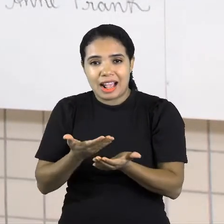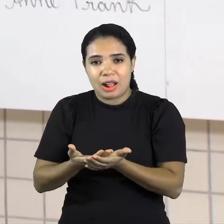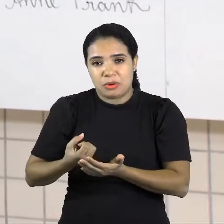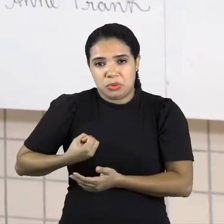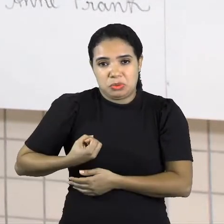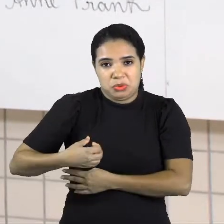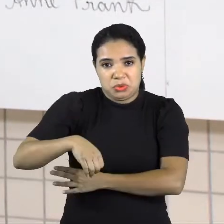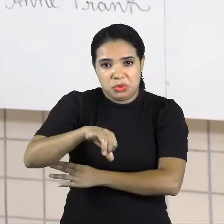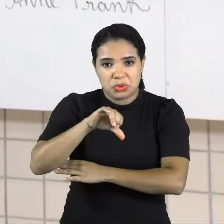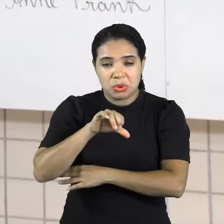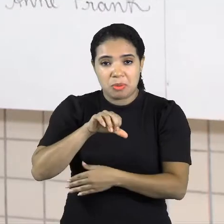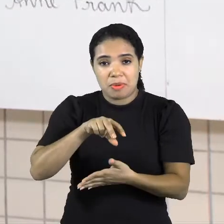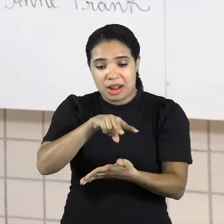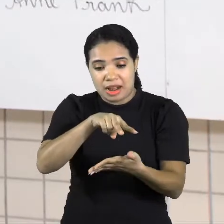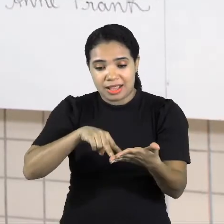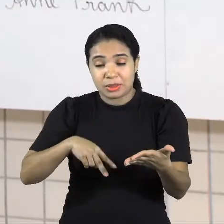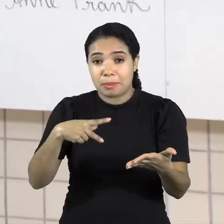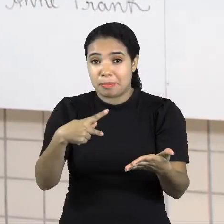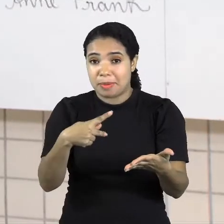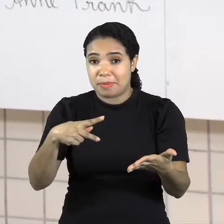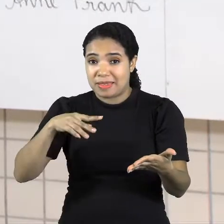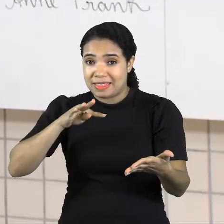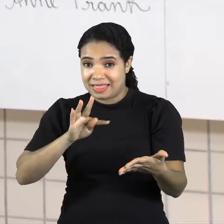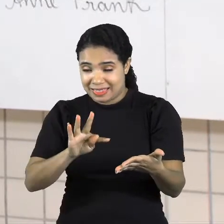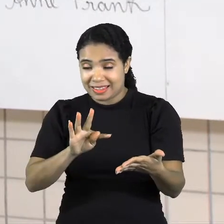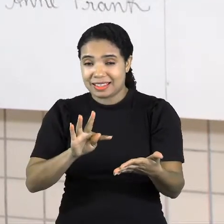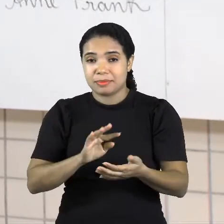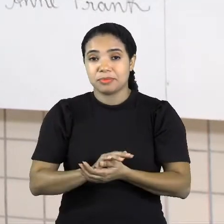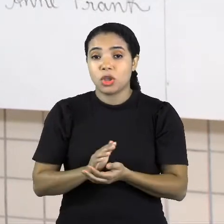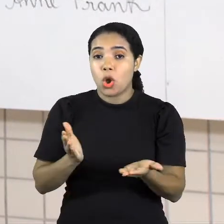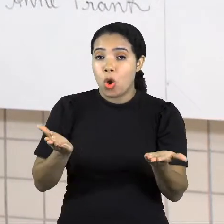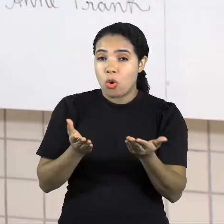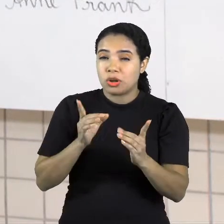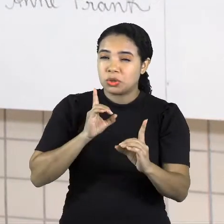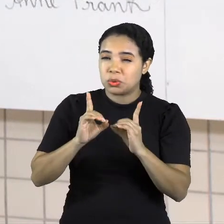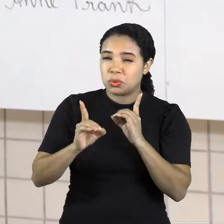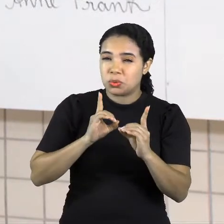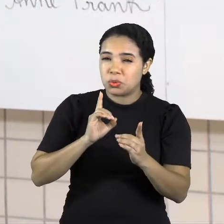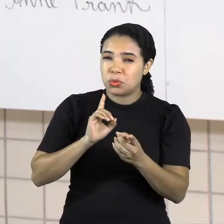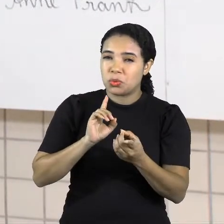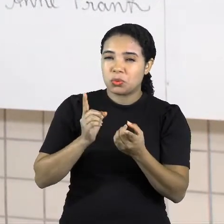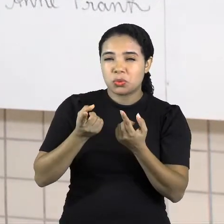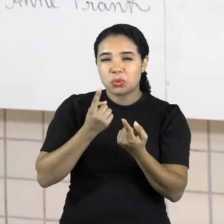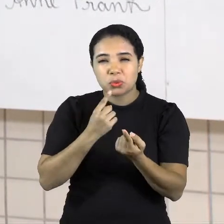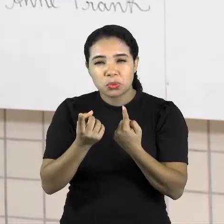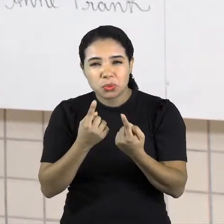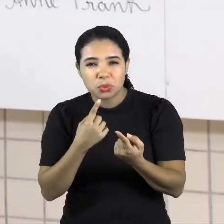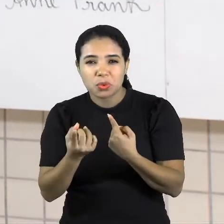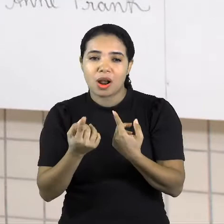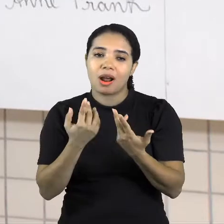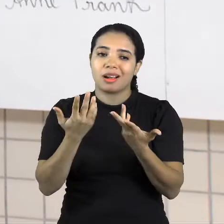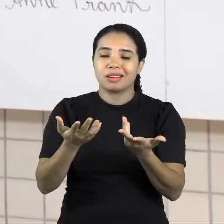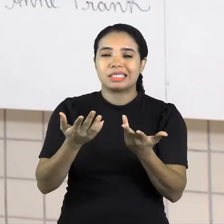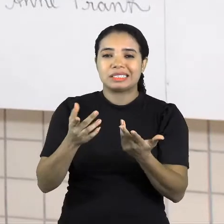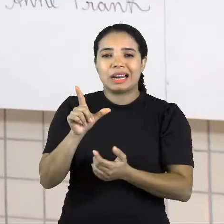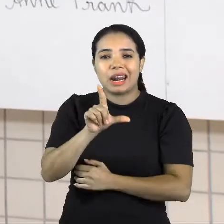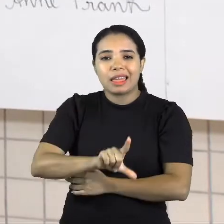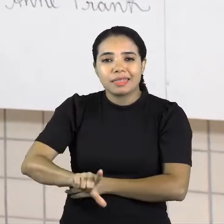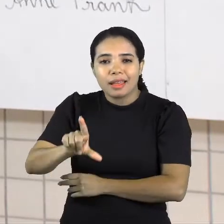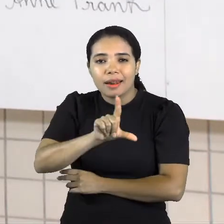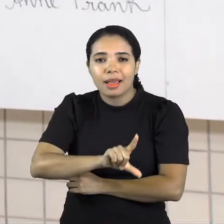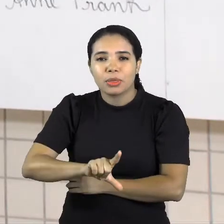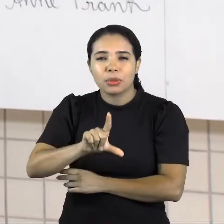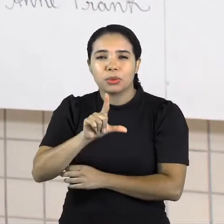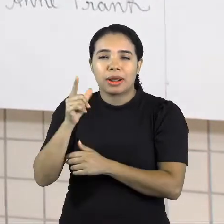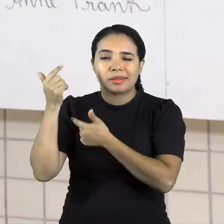ou leitura. E hoje nós vamos dialogar um pouquinho sobre esse clássico da literatura que é